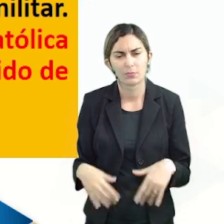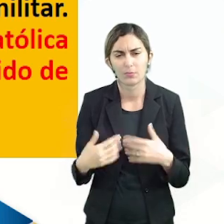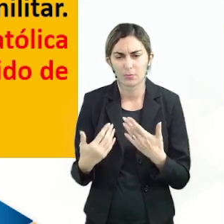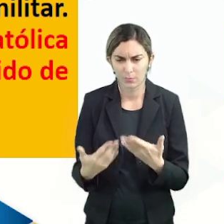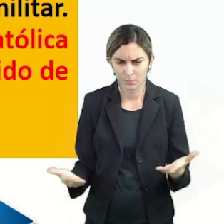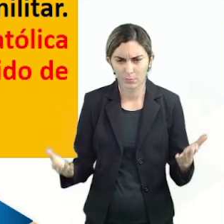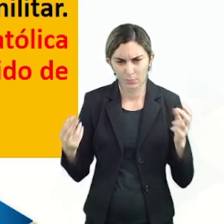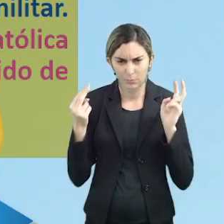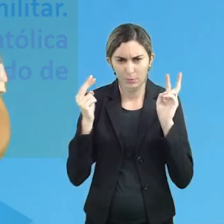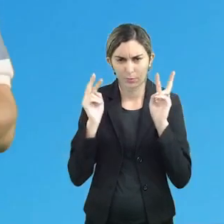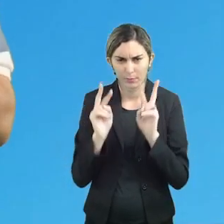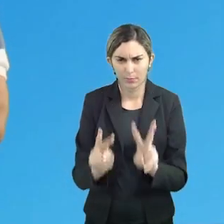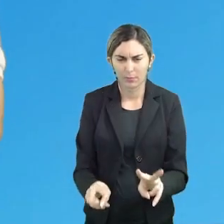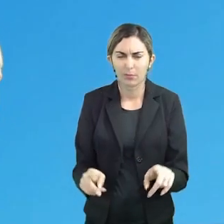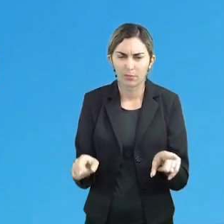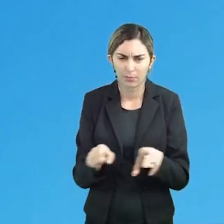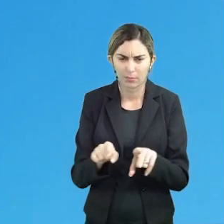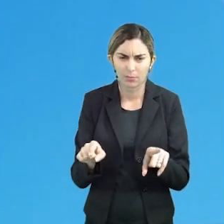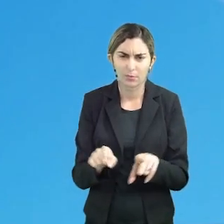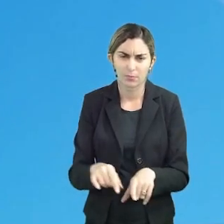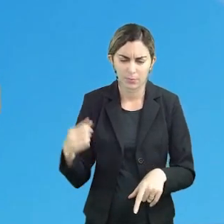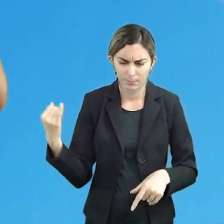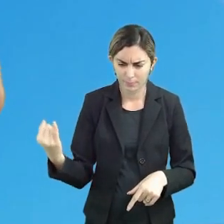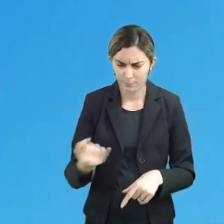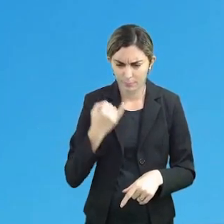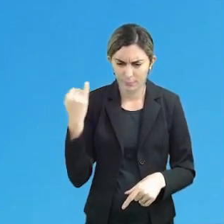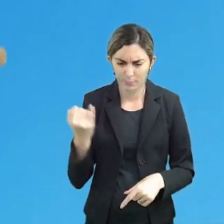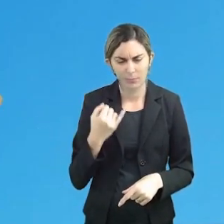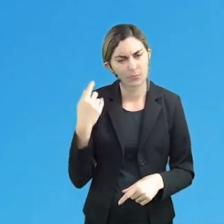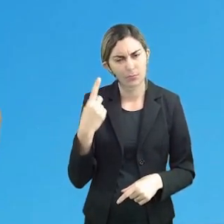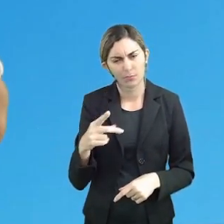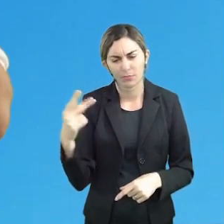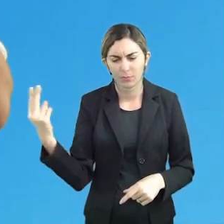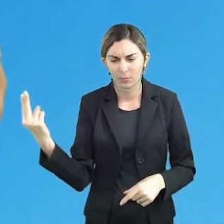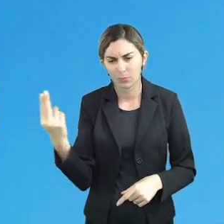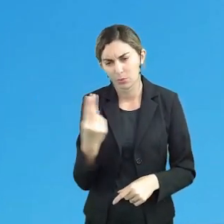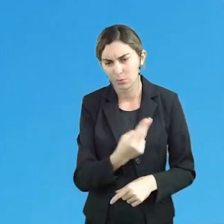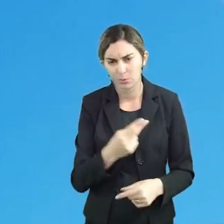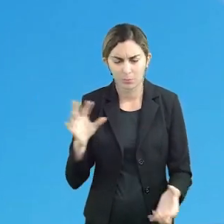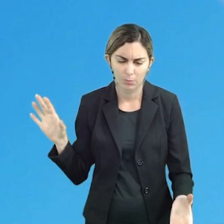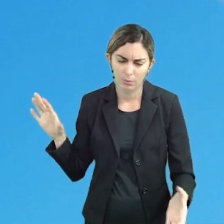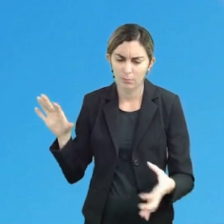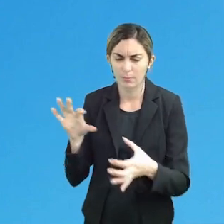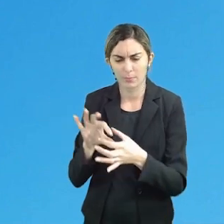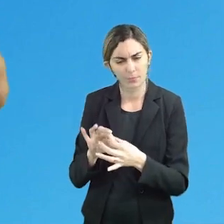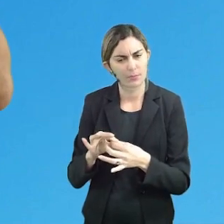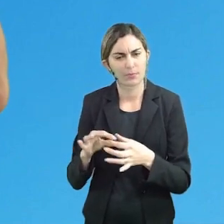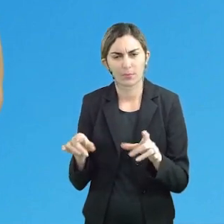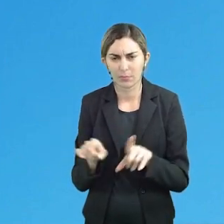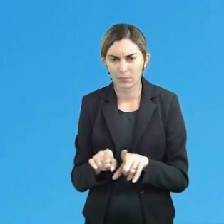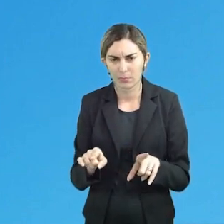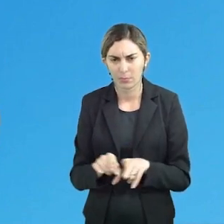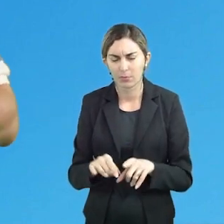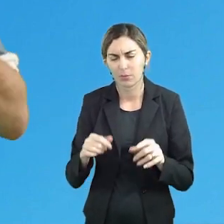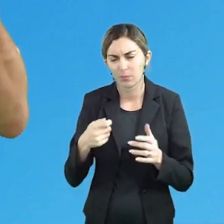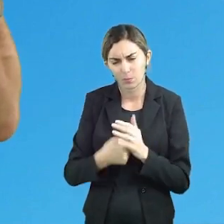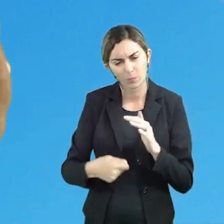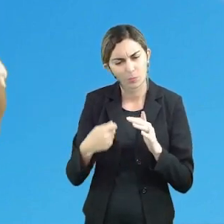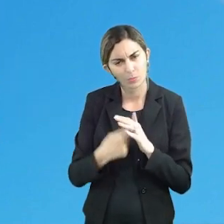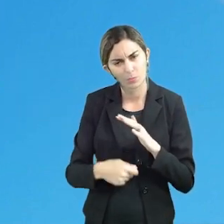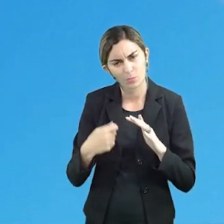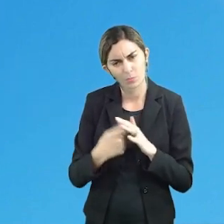manifestar. Veja também um ponto importante, que o seu nome é atrelado também como